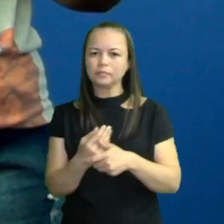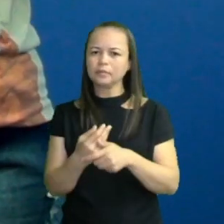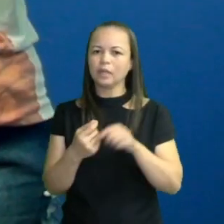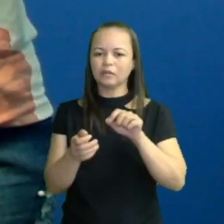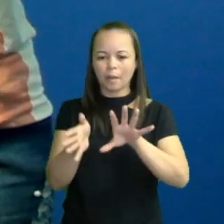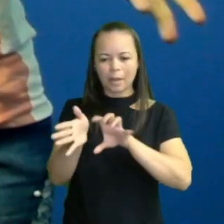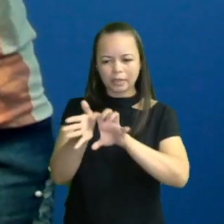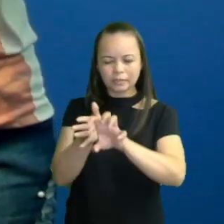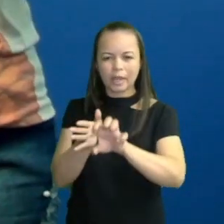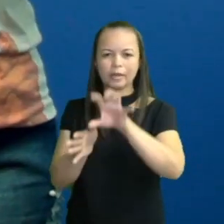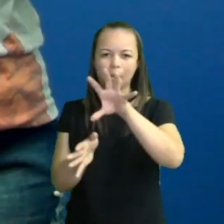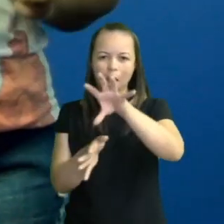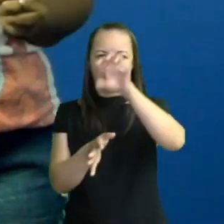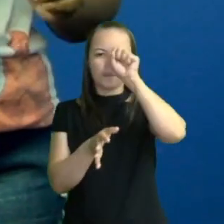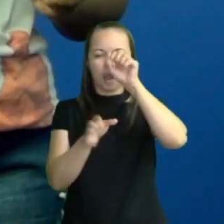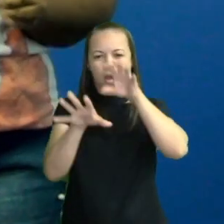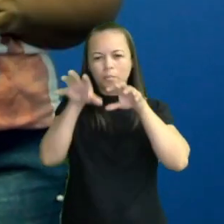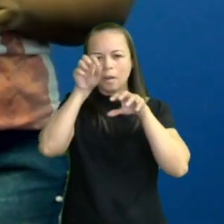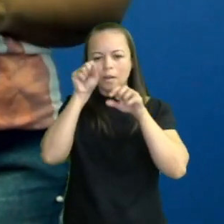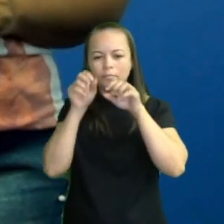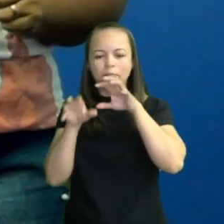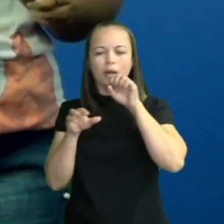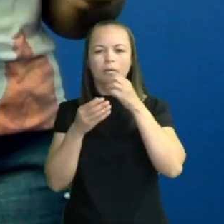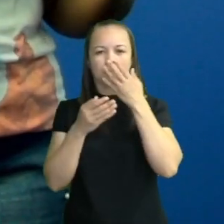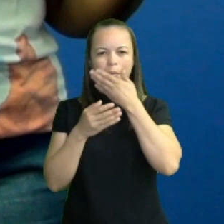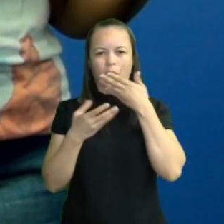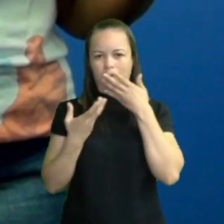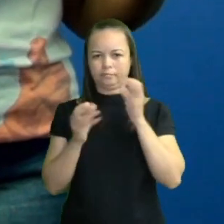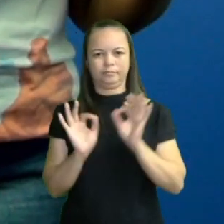seu nariz ou para outra pessoa, tá ok?